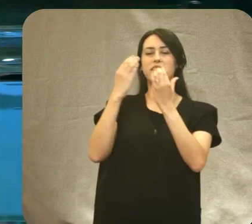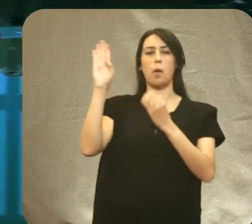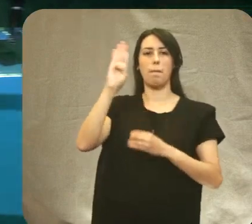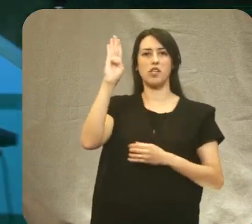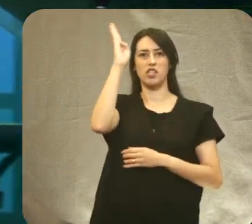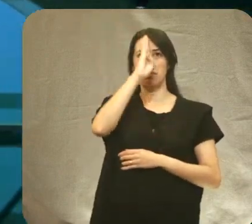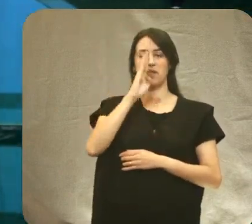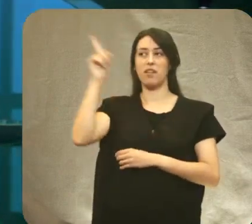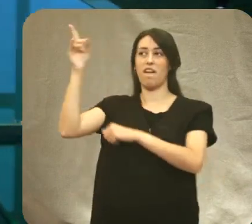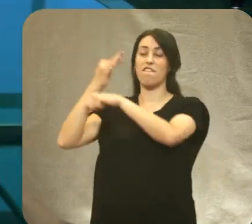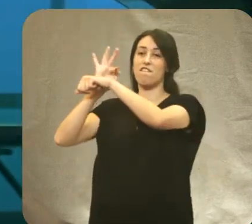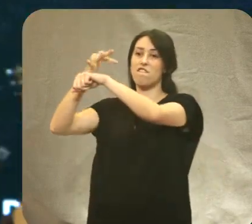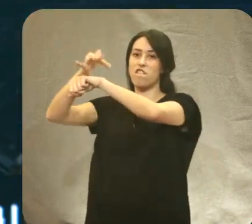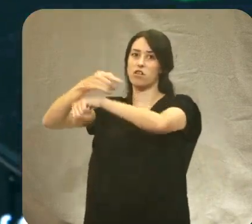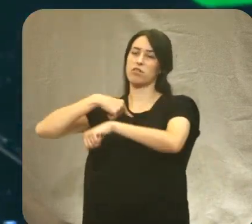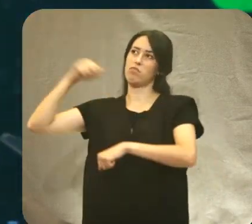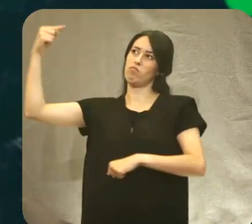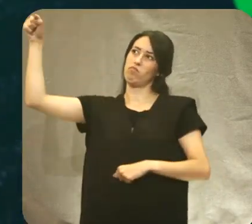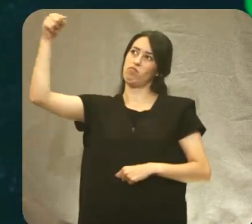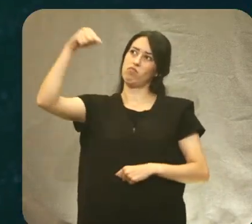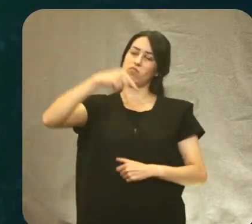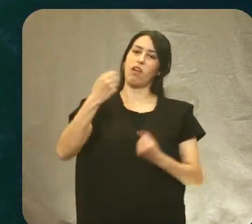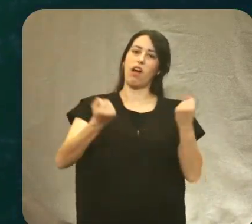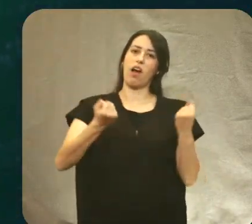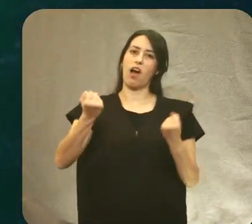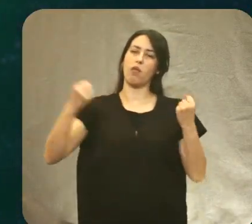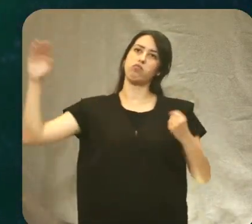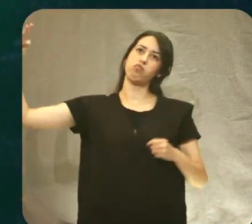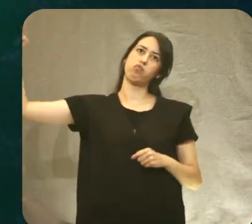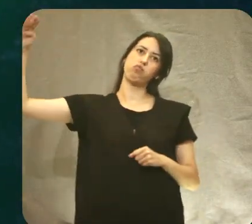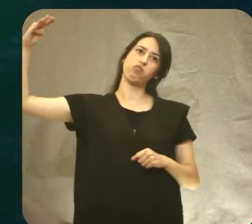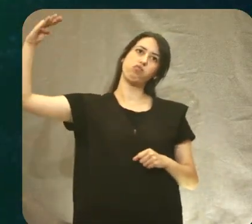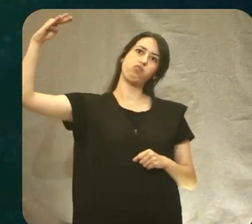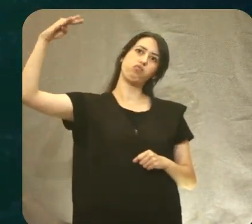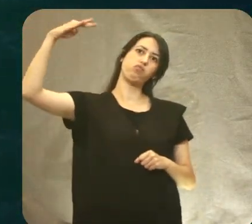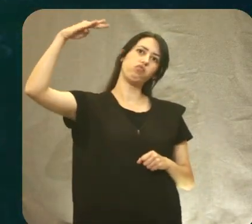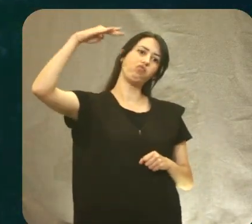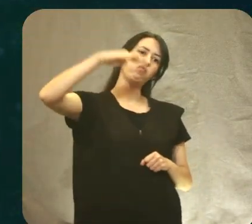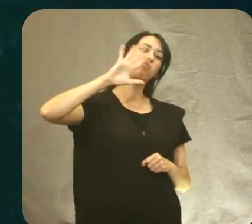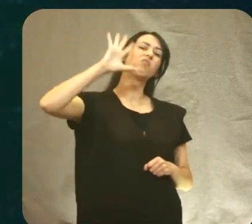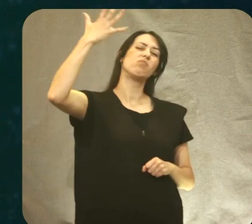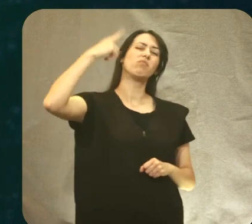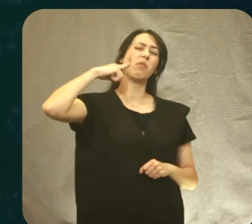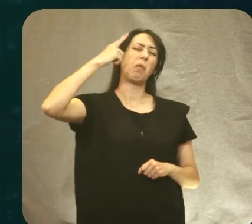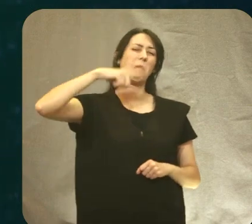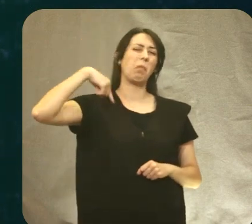Foz do Iguaçu para cá. Era de noite, no meio do caminho furo o pneu.